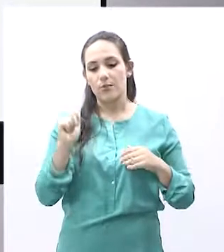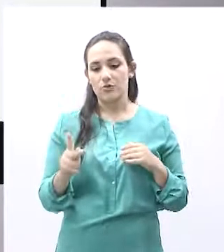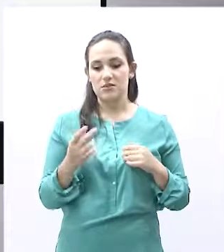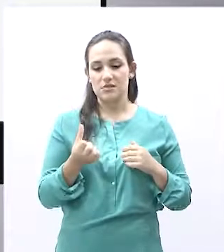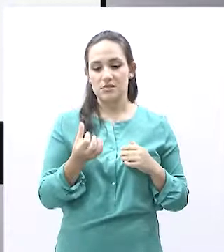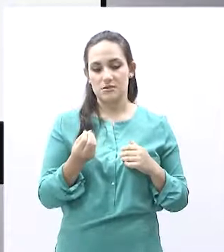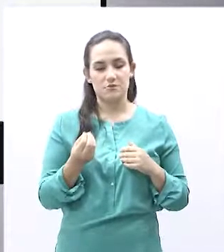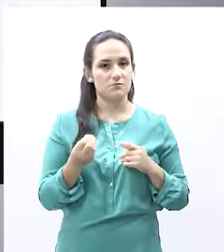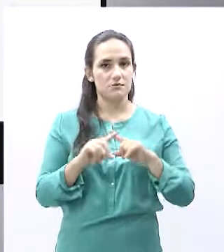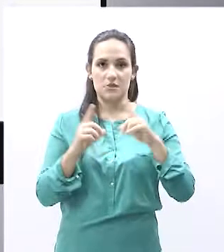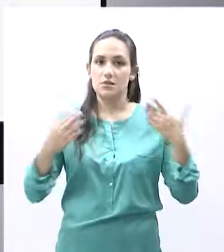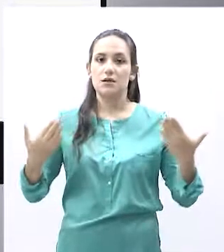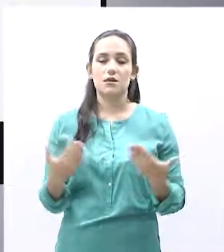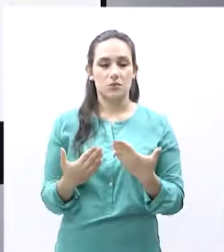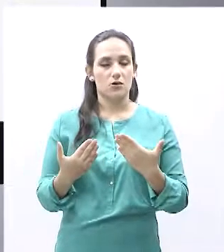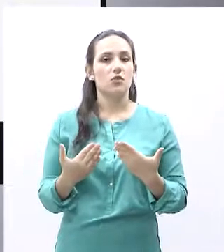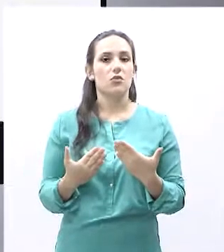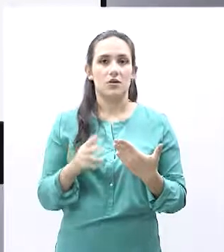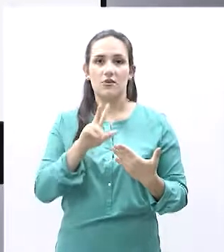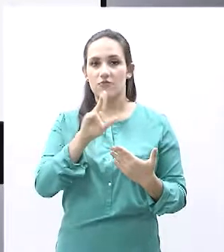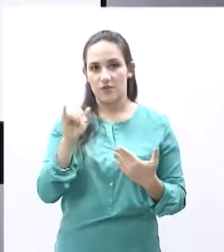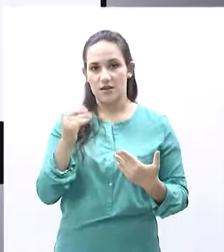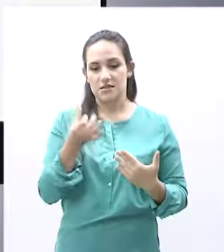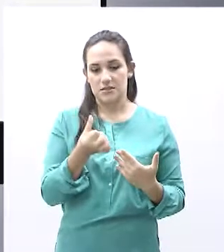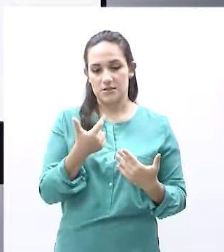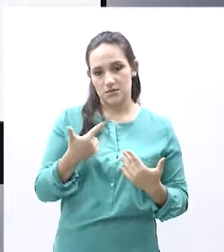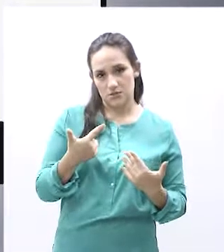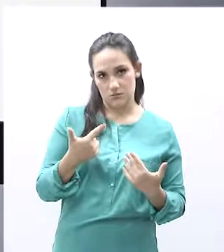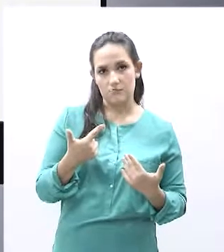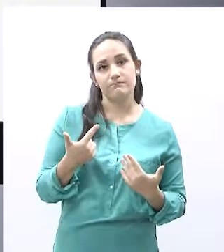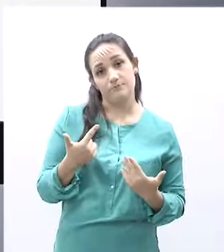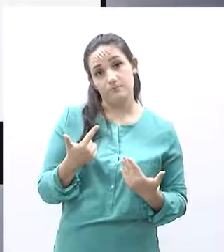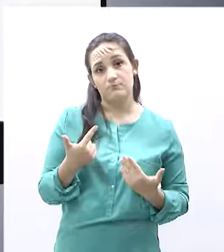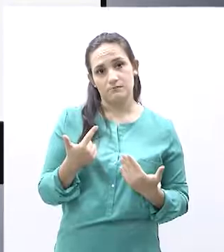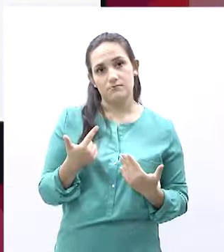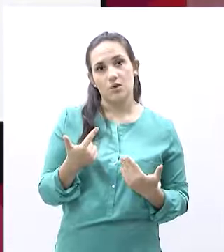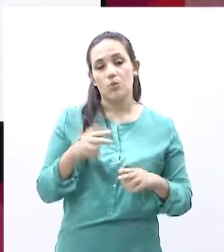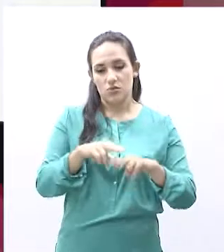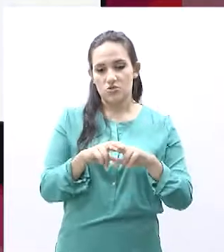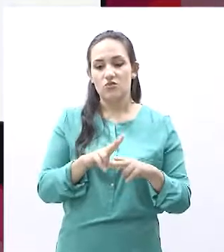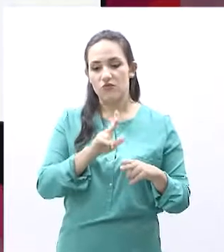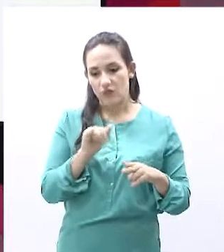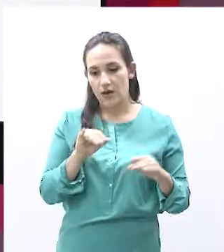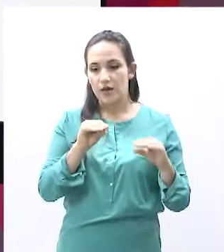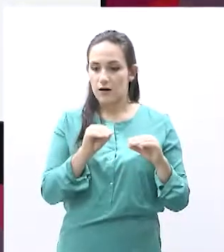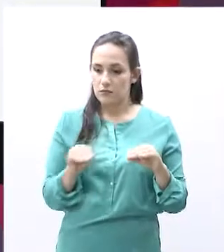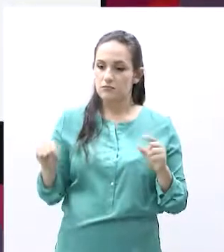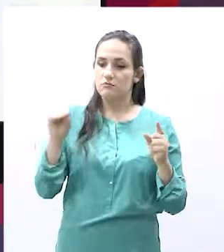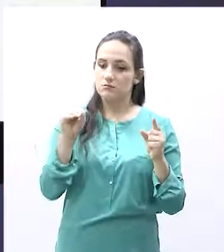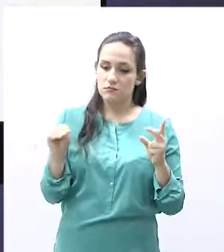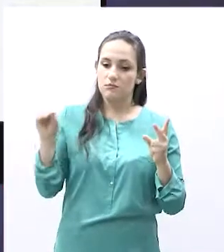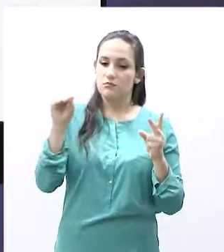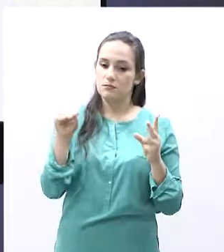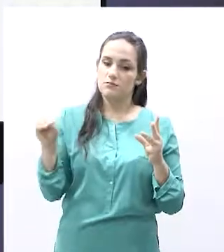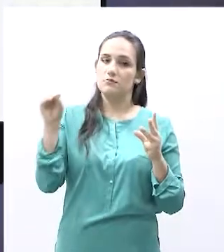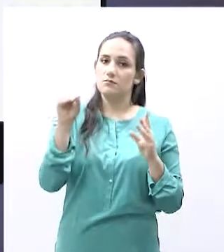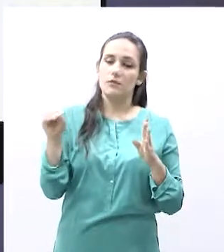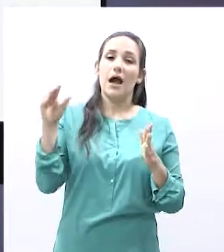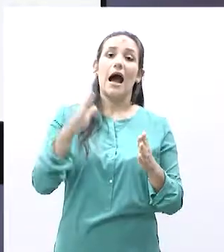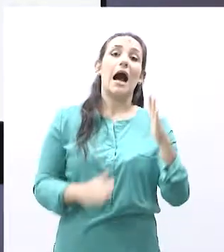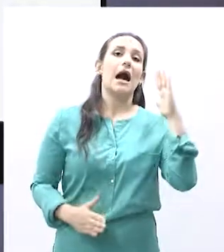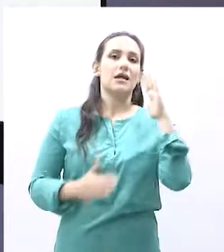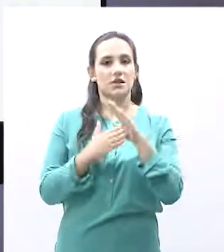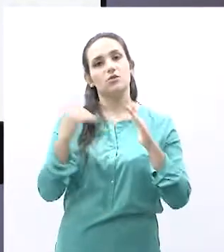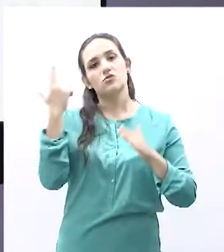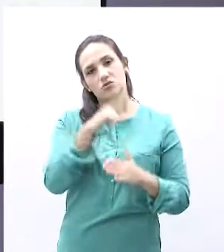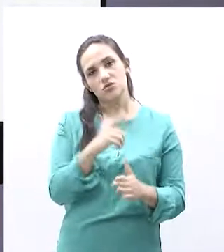de idade, e agora, na regra permanente, vai ser 62. Então, até chegar a 62 anos de idade, a mulher vai ter